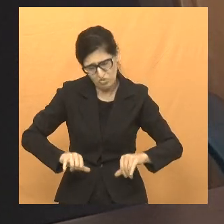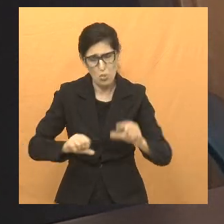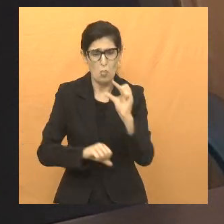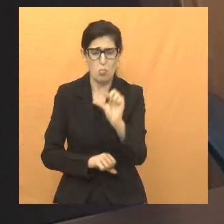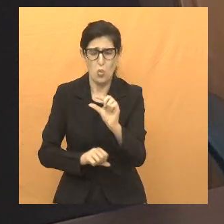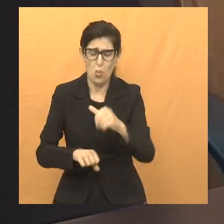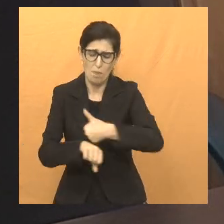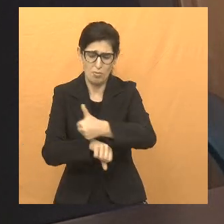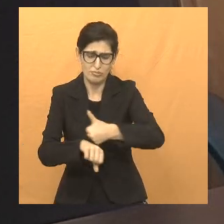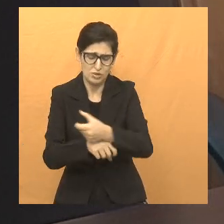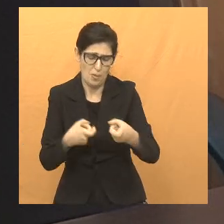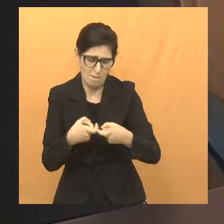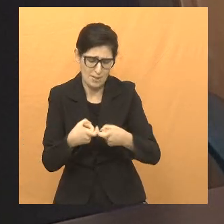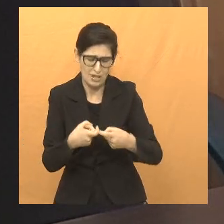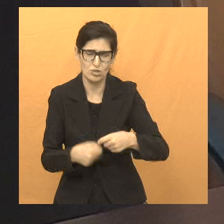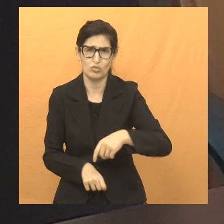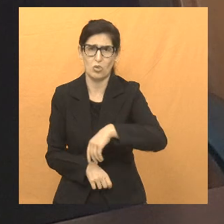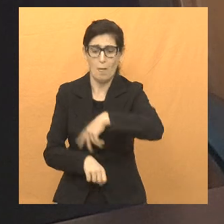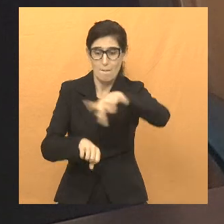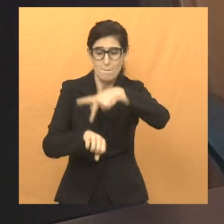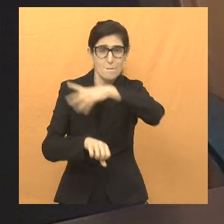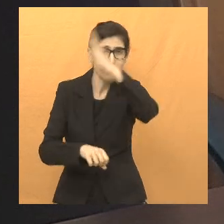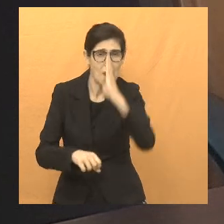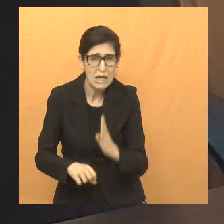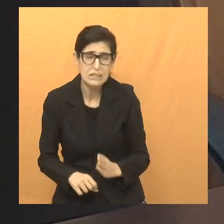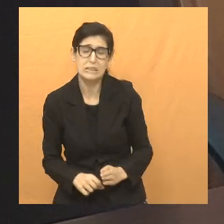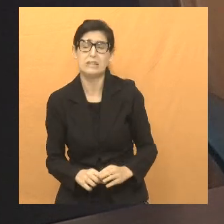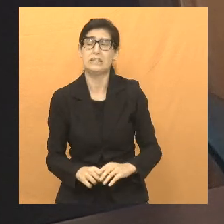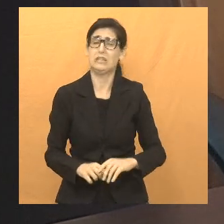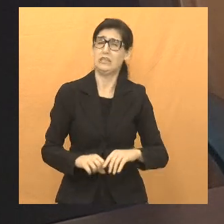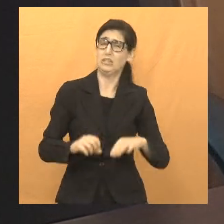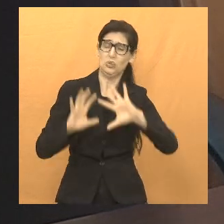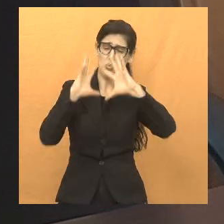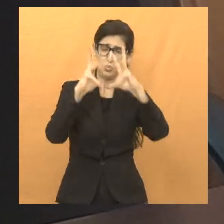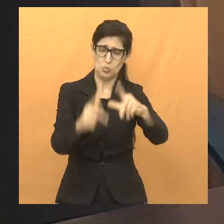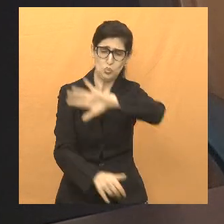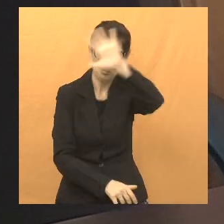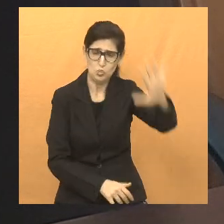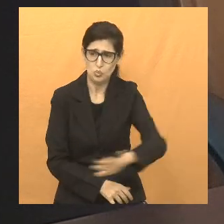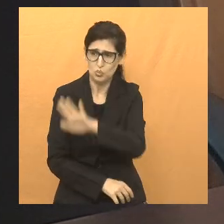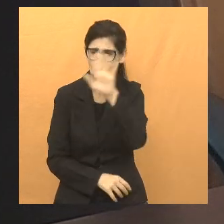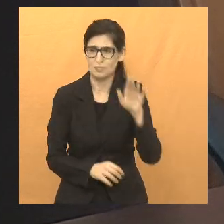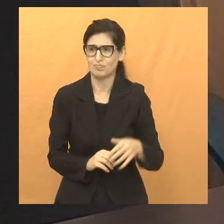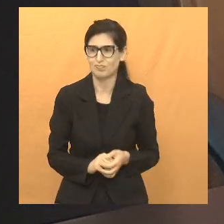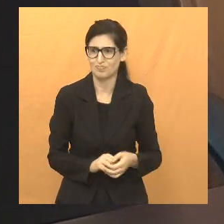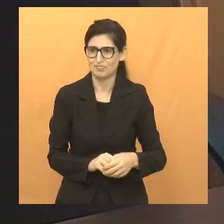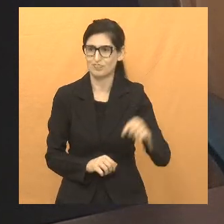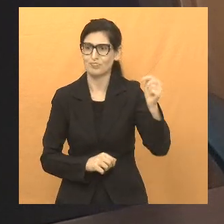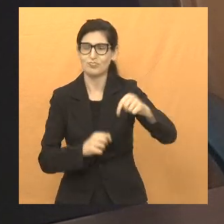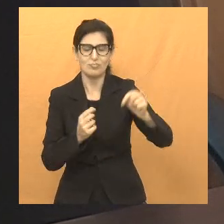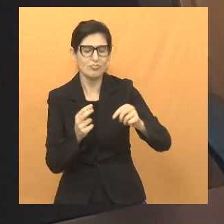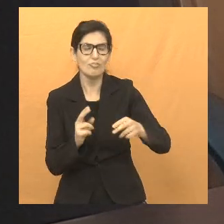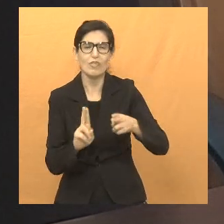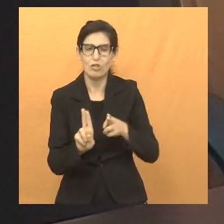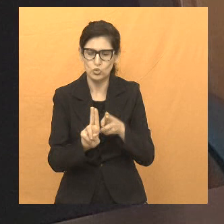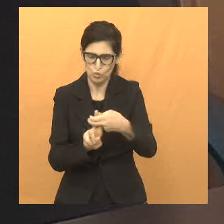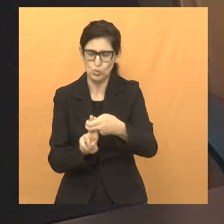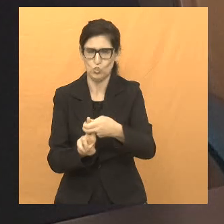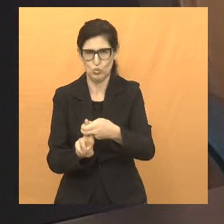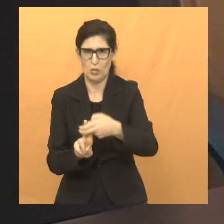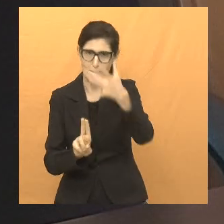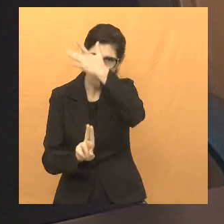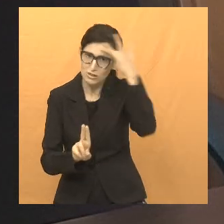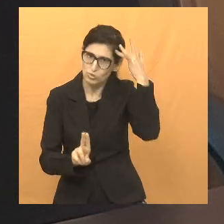país. E não só do nosso país, né? Porque o nosso SUS é universal, até mesmo quem não é nativo aqui do Brasil tem